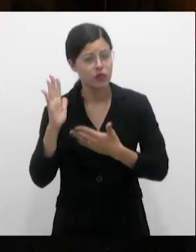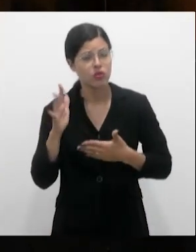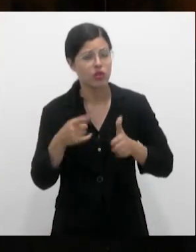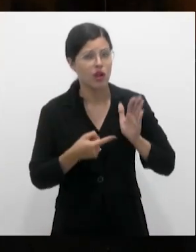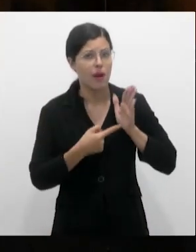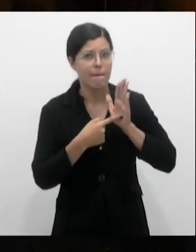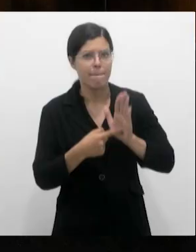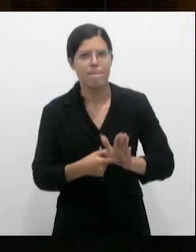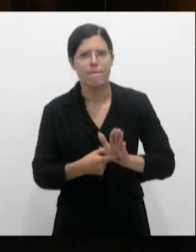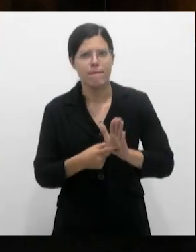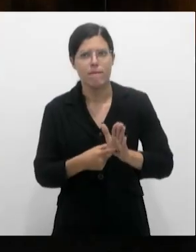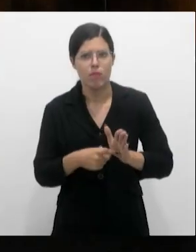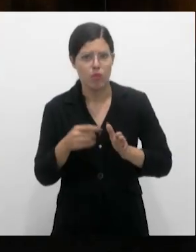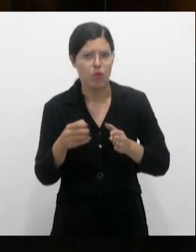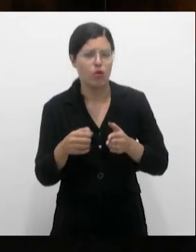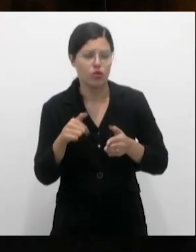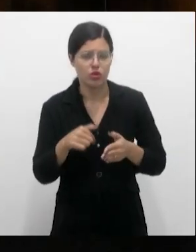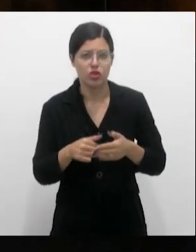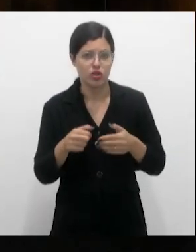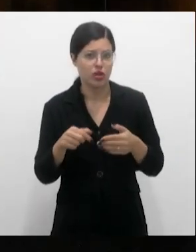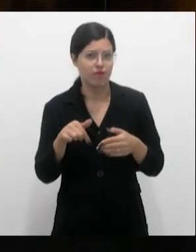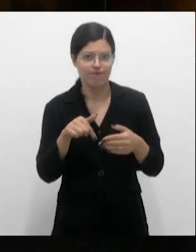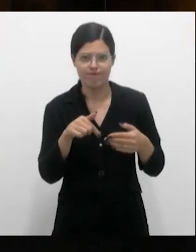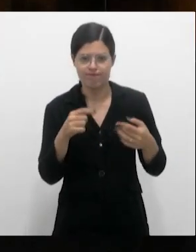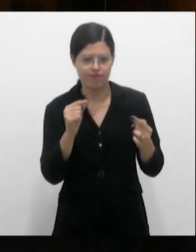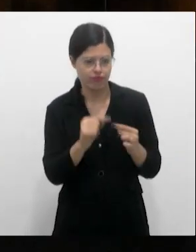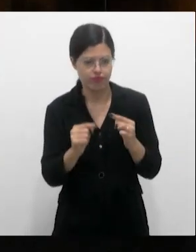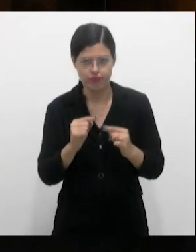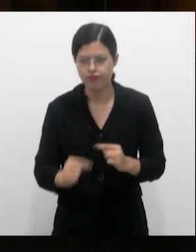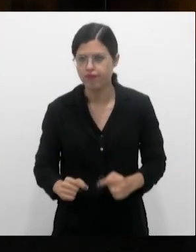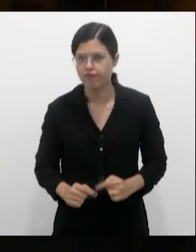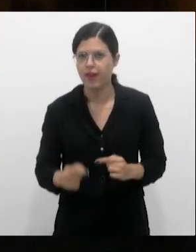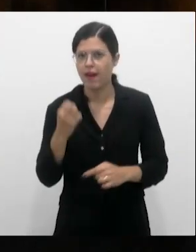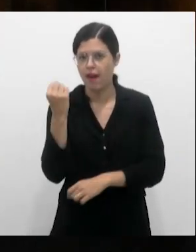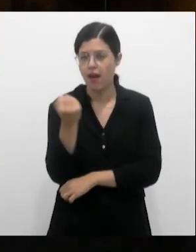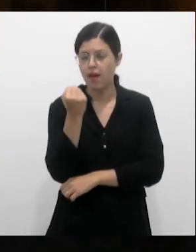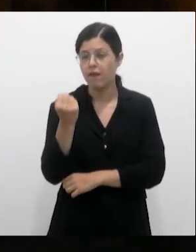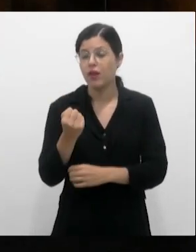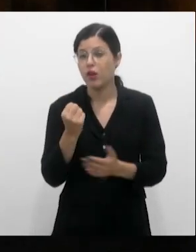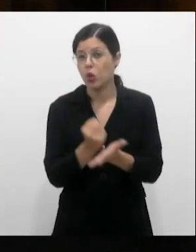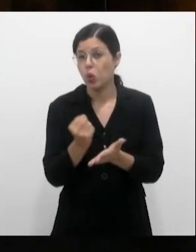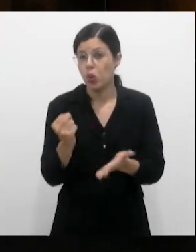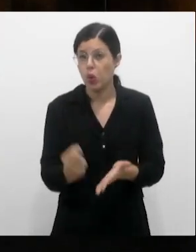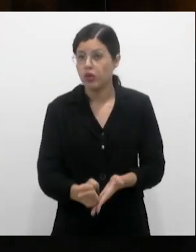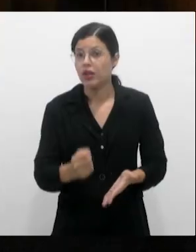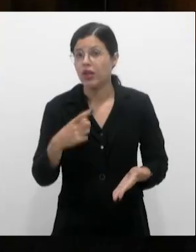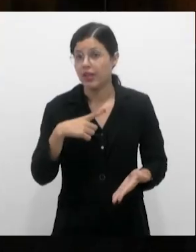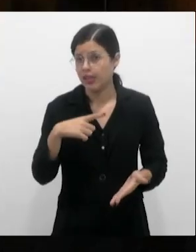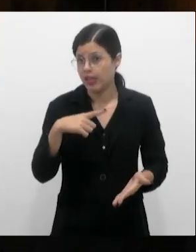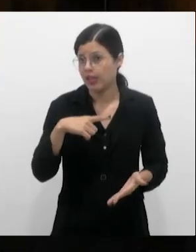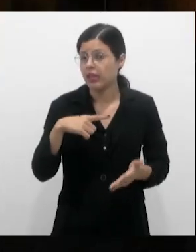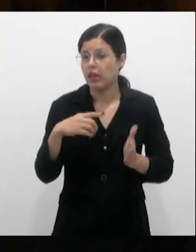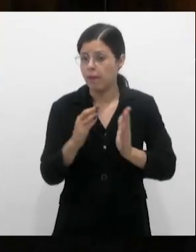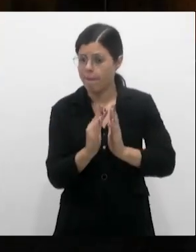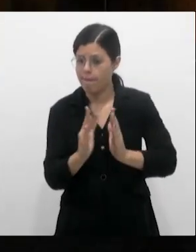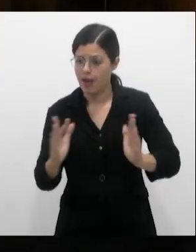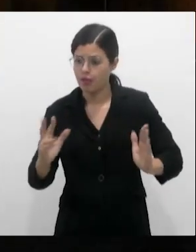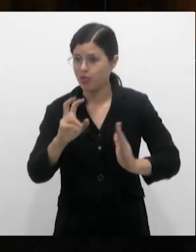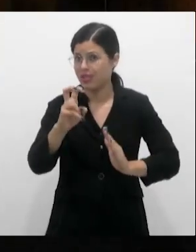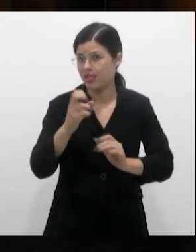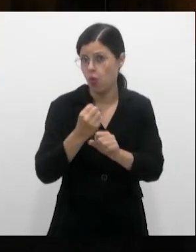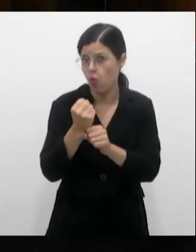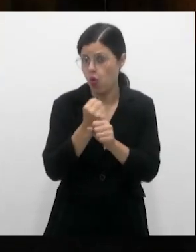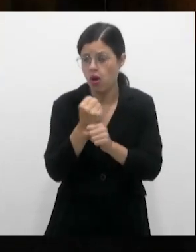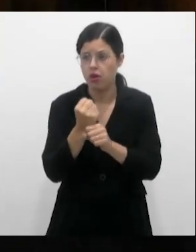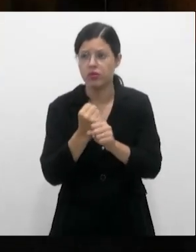falta de manutenção. E o que mais chama a atenção é que no contrato atual, com duração de 5 anos, olha que absurdo,